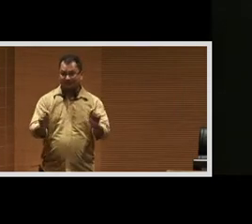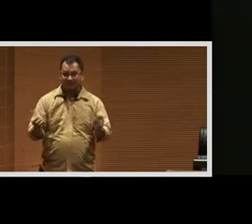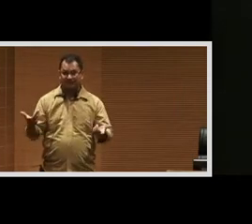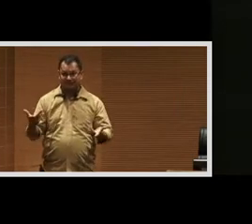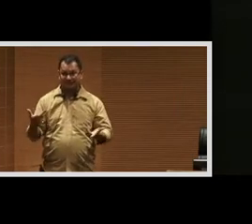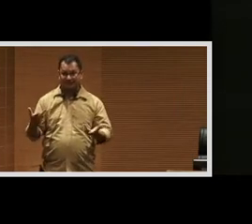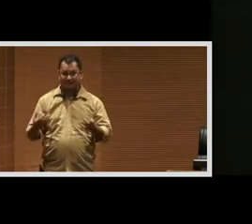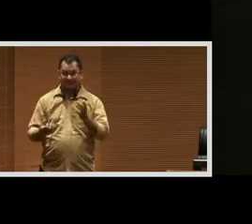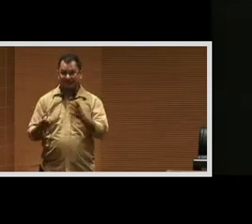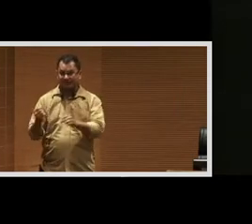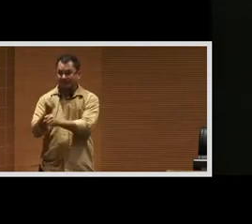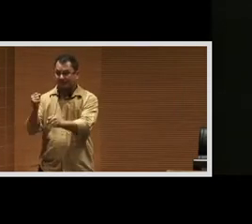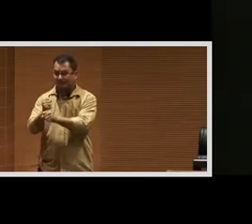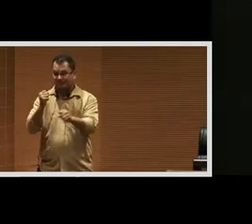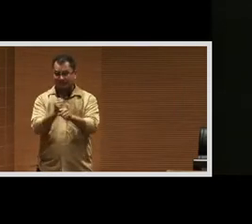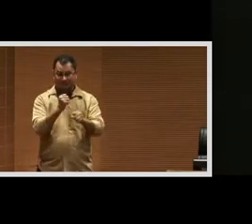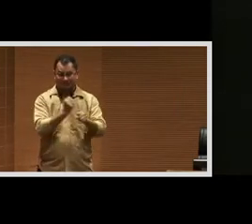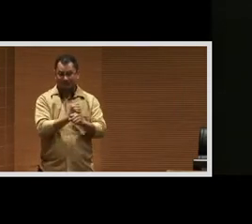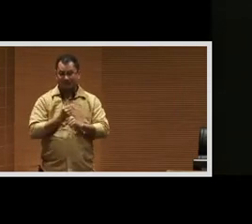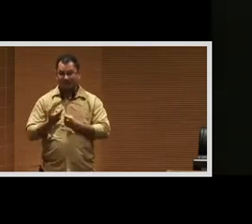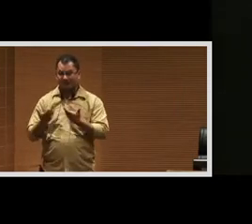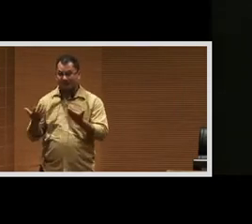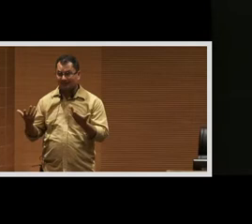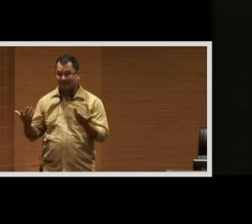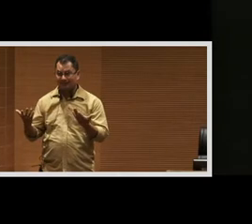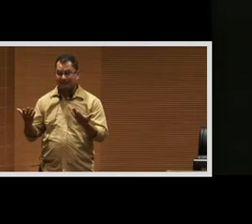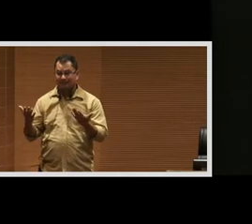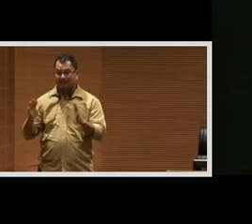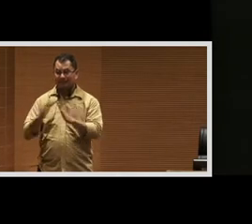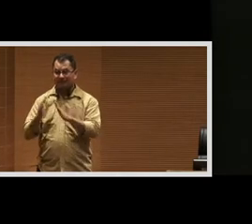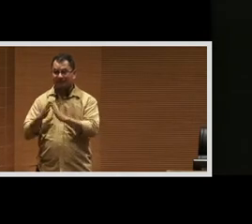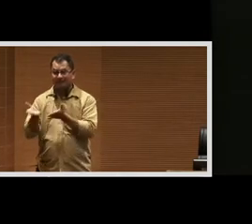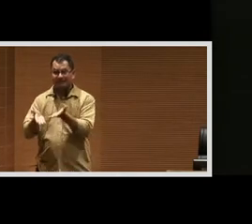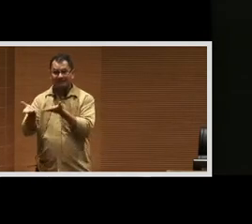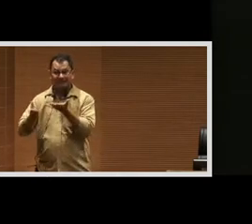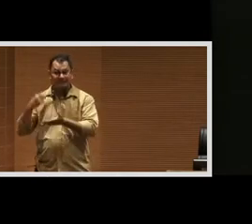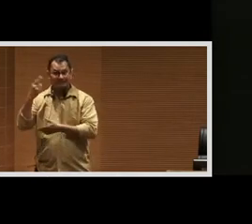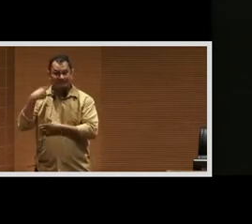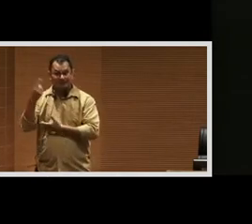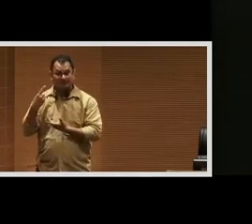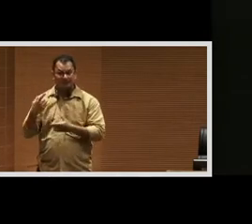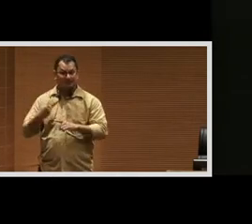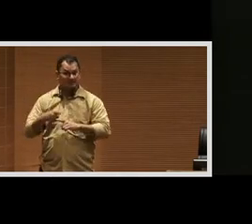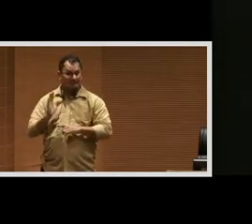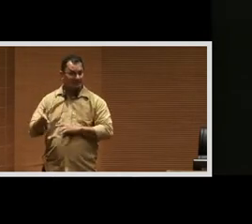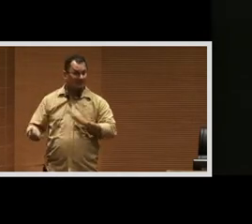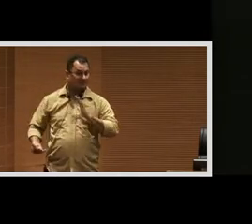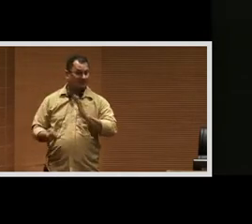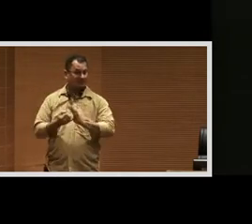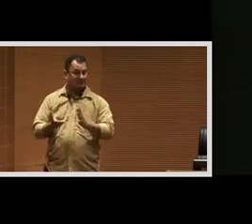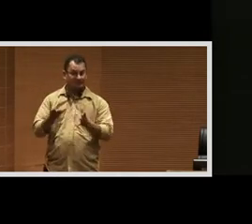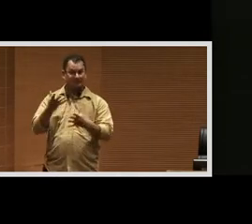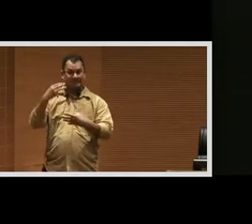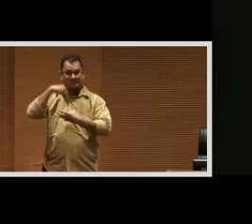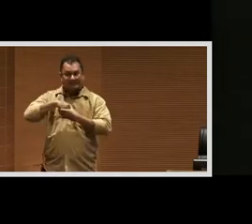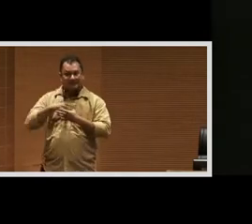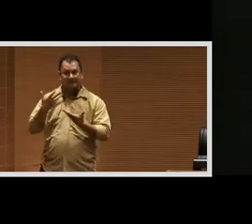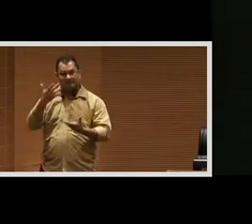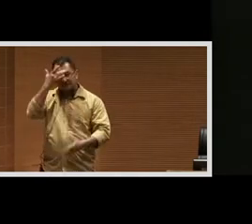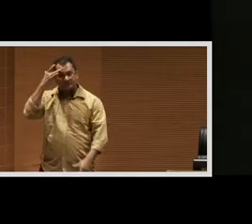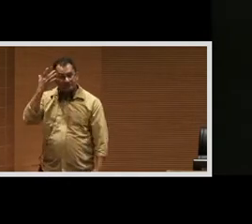manicômio. O fracasso, a doença, está introjetado na pessoa, está institucionalizado. E é